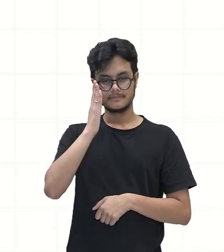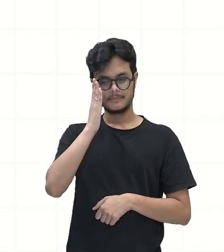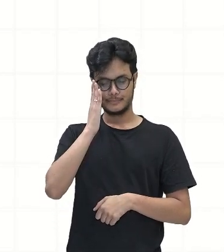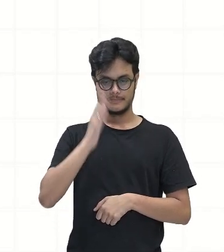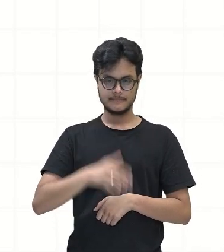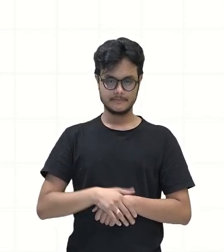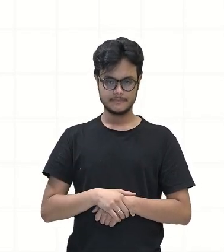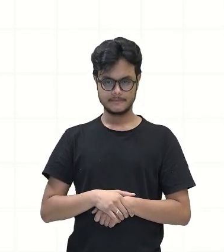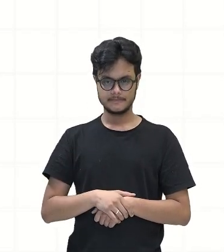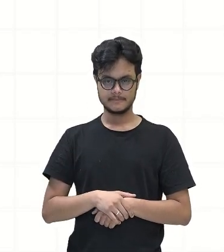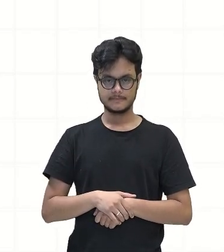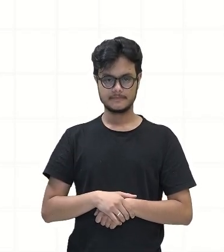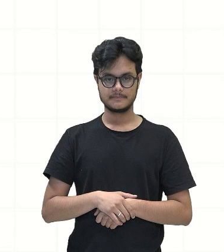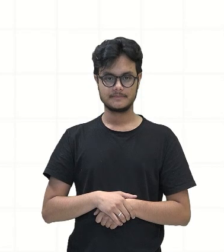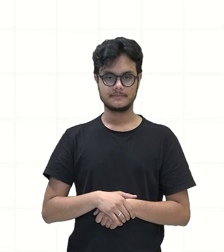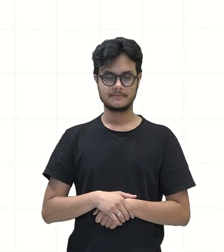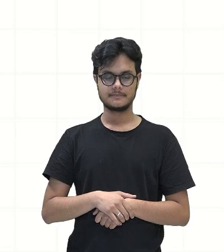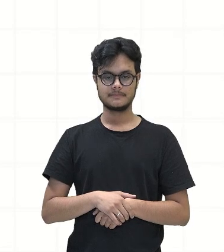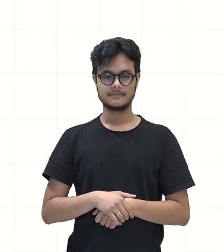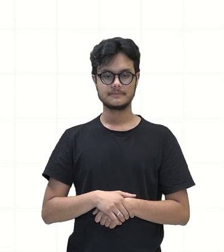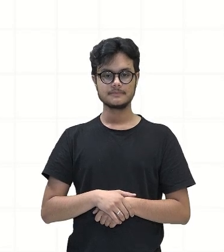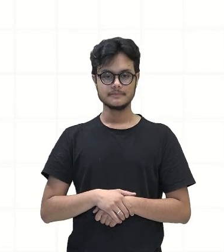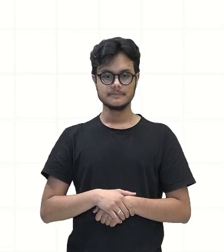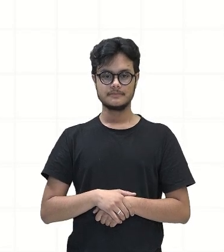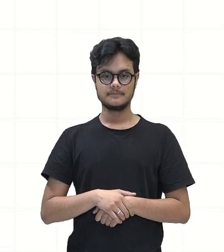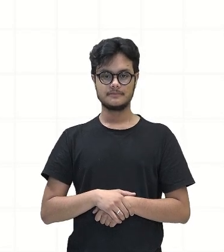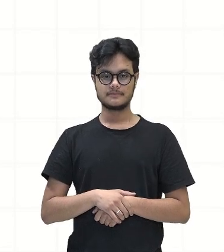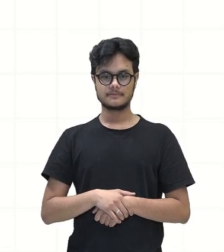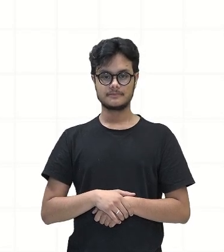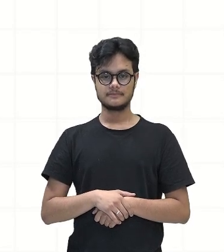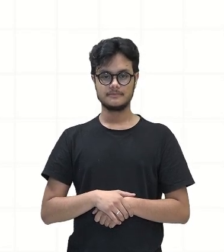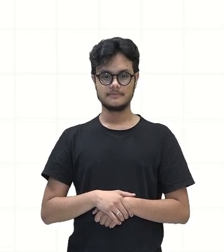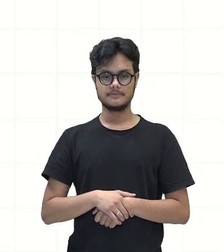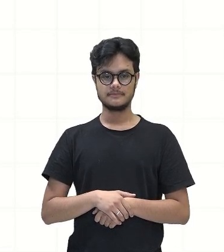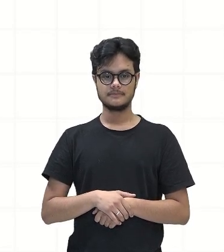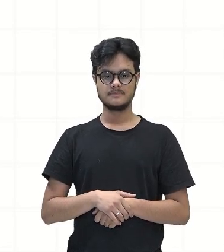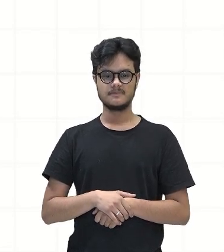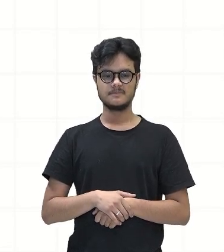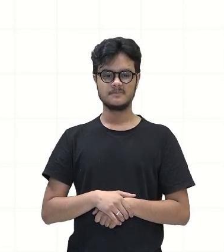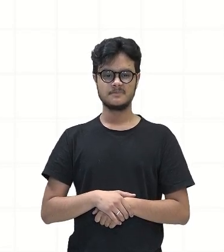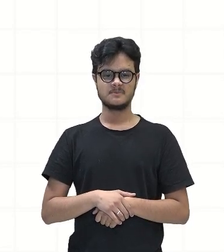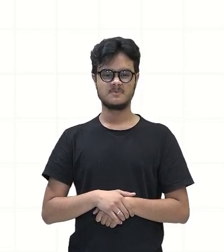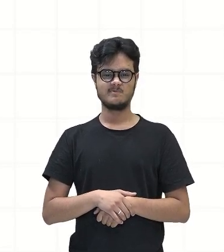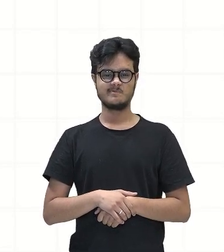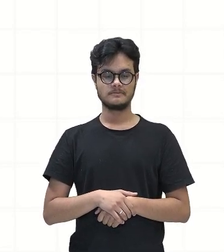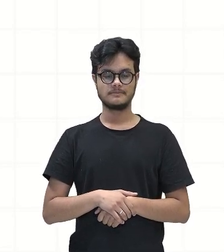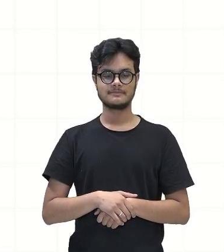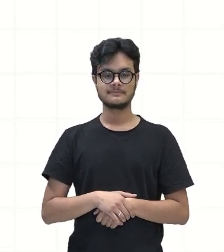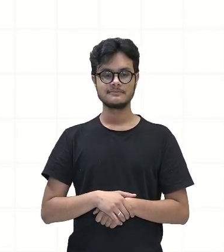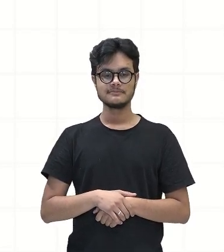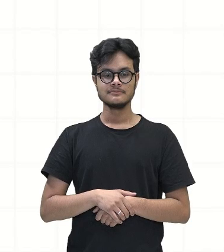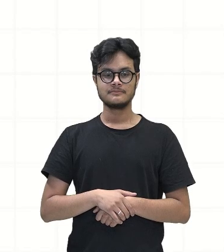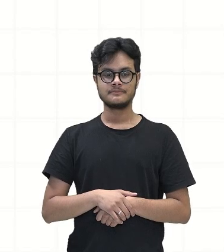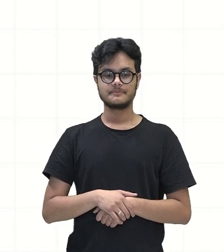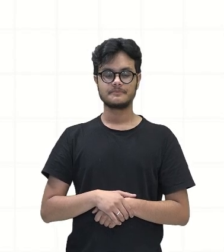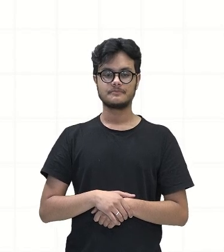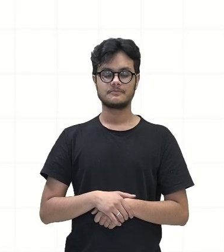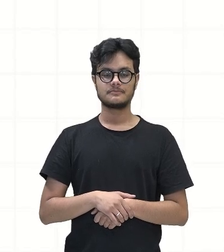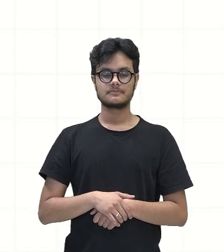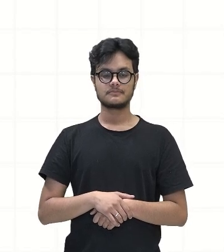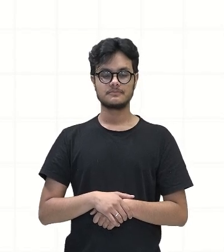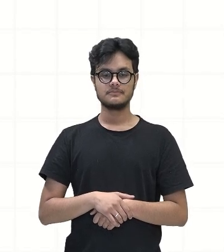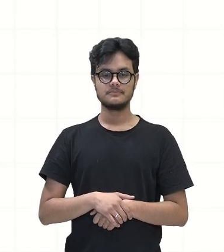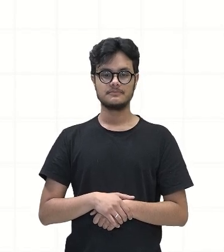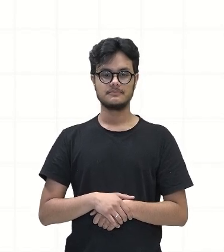desse triângulo equilátero que mede 20 centímetros de lado. Então, aqui eu estou dando um exemplo da altura